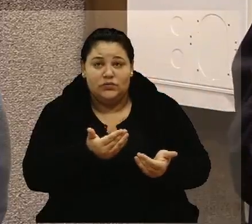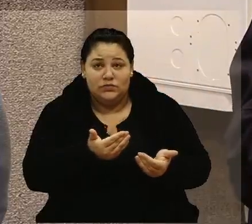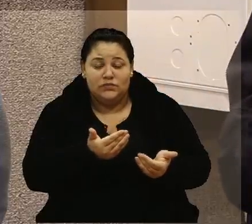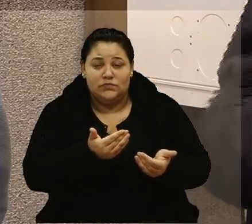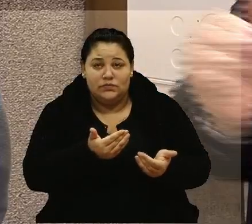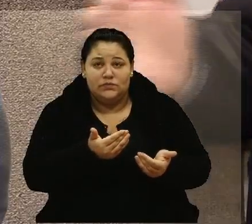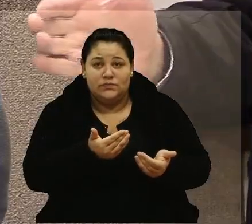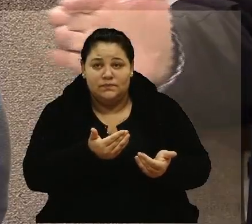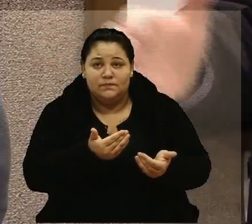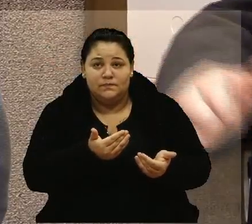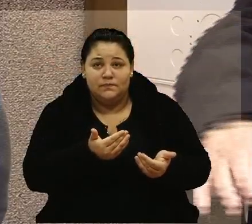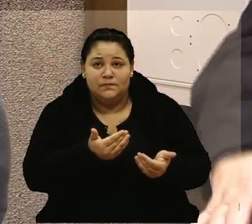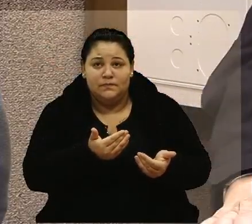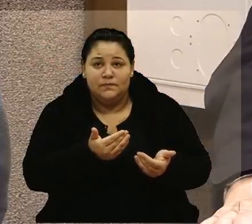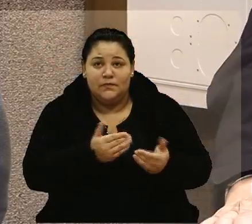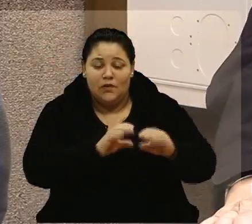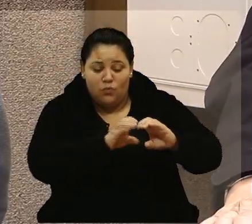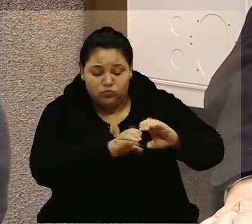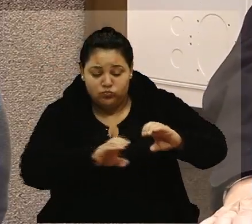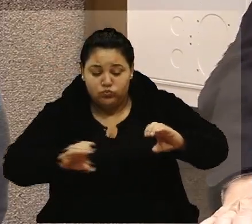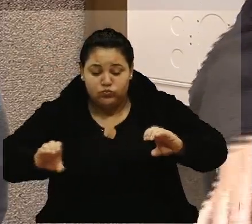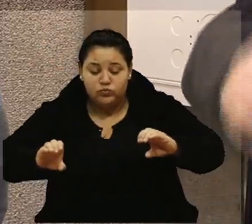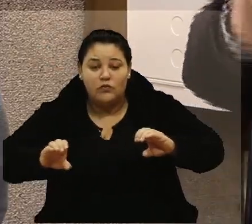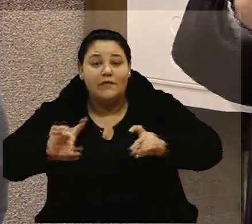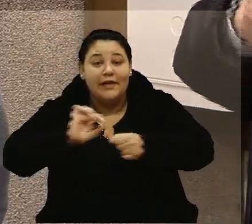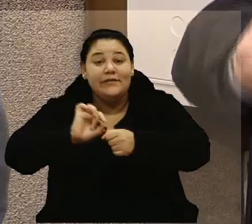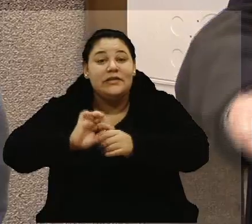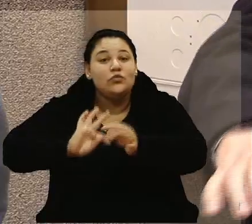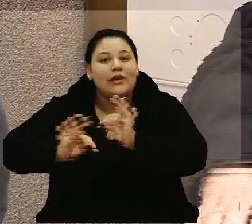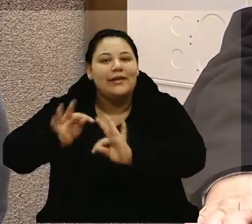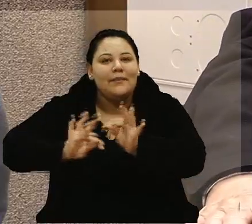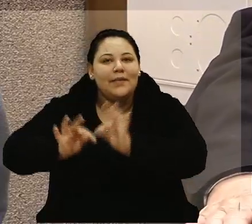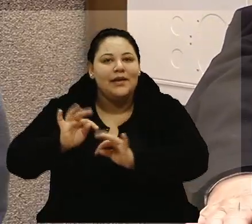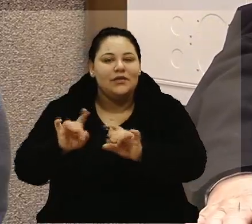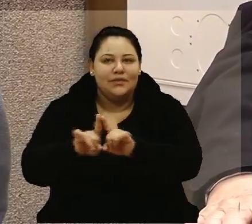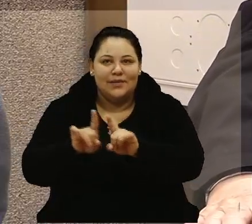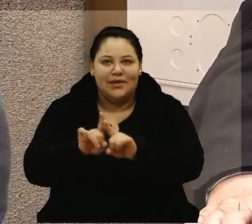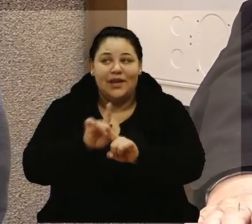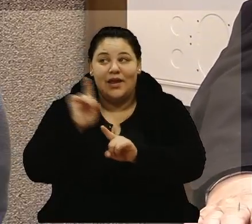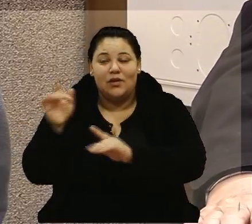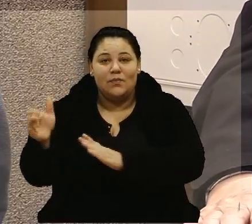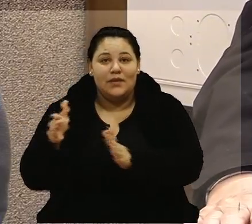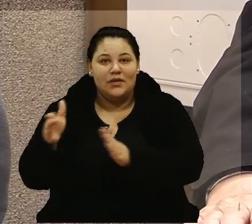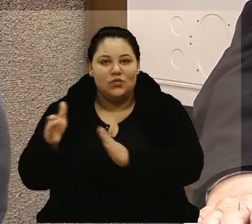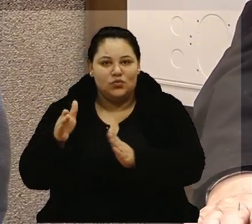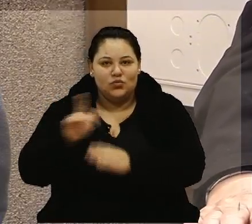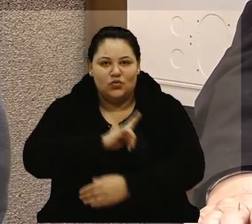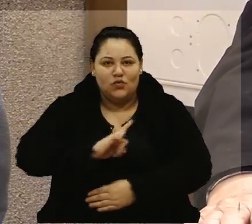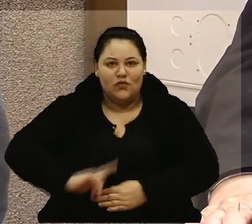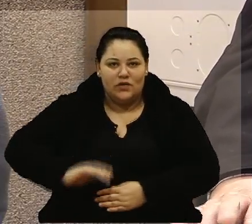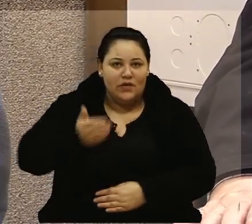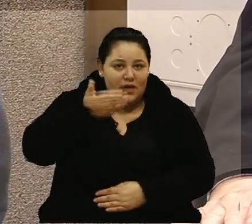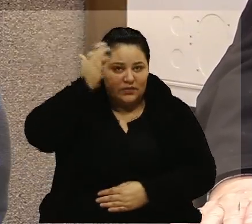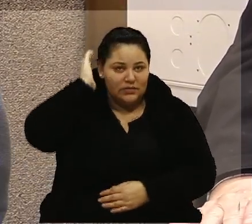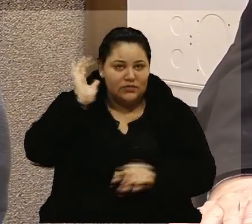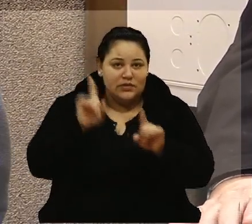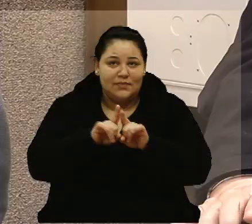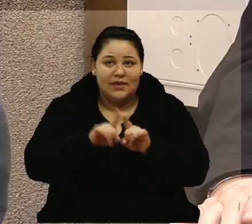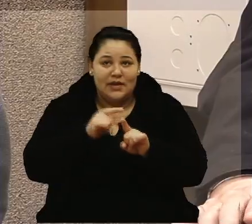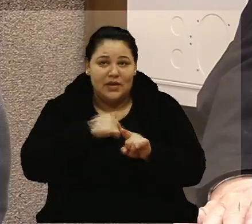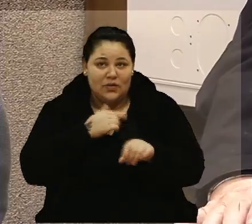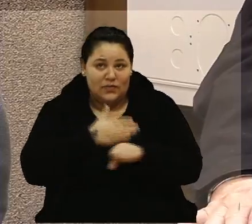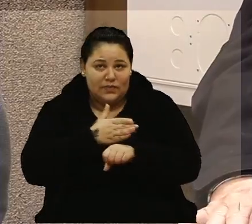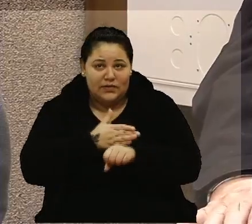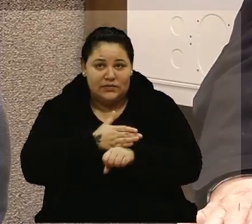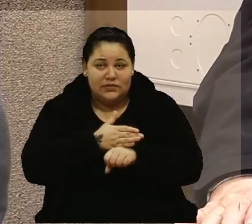né, esse esgoto todo vai ir para o tratamento. E lá no governo Alceu, quando eu entrei no SAMAI, eu peguei o